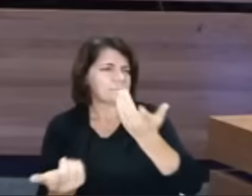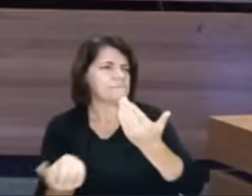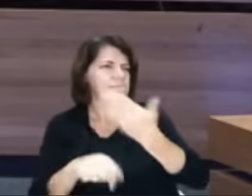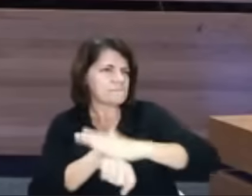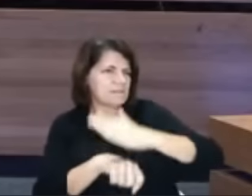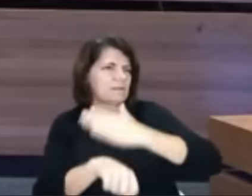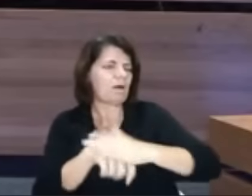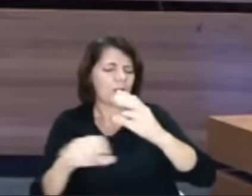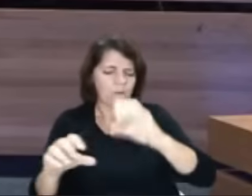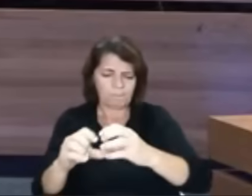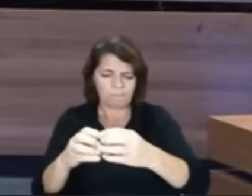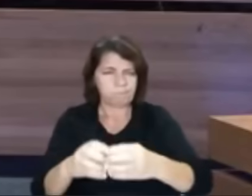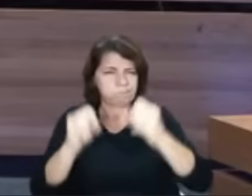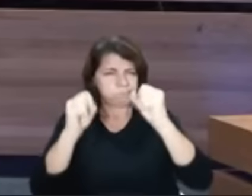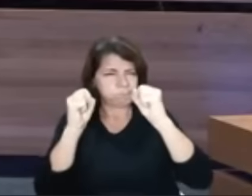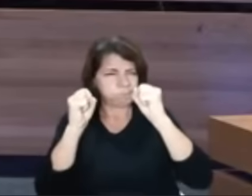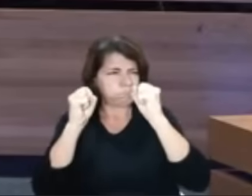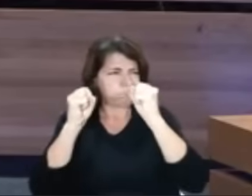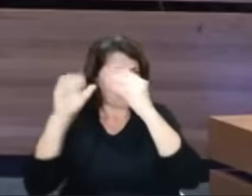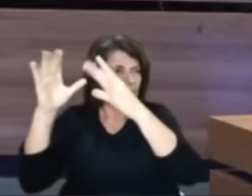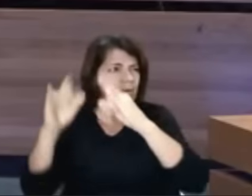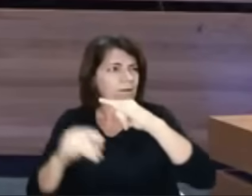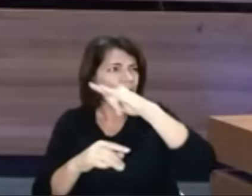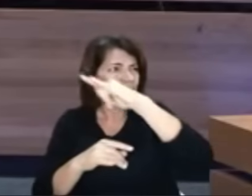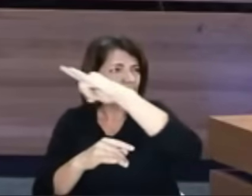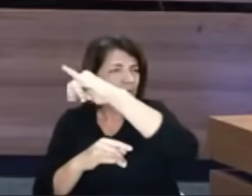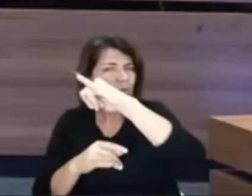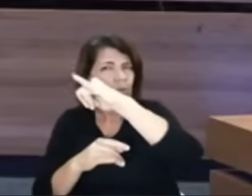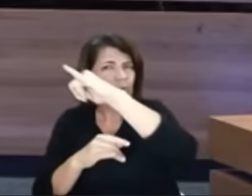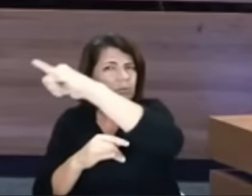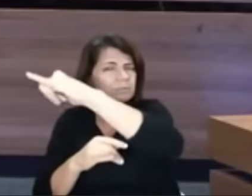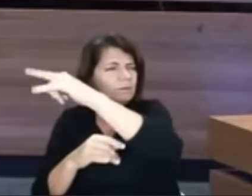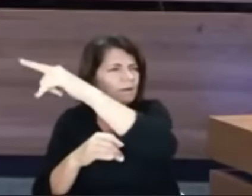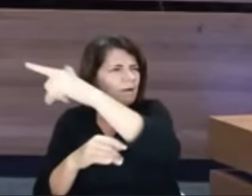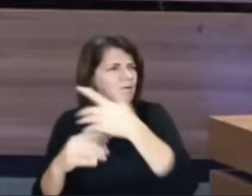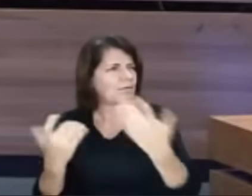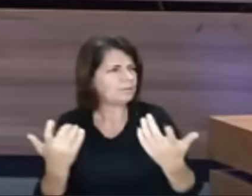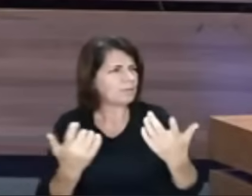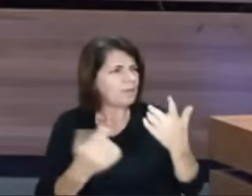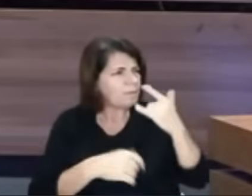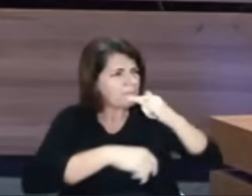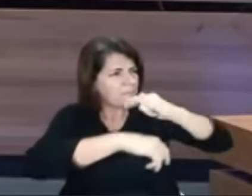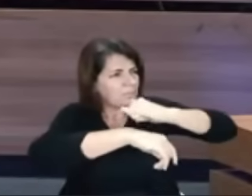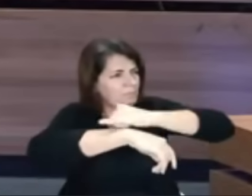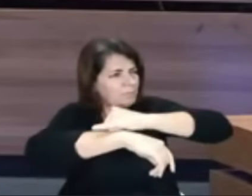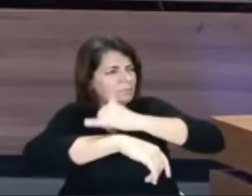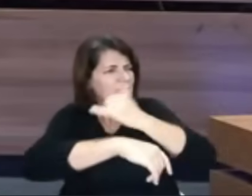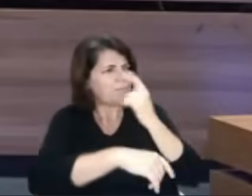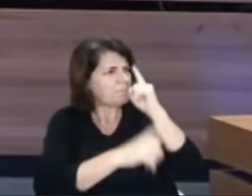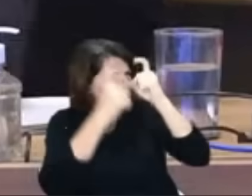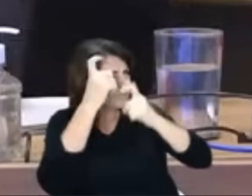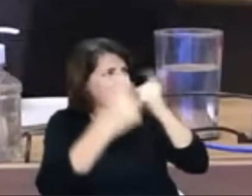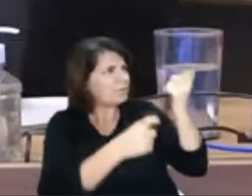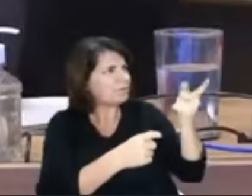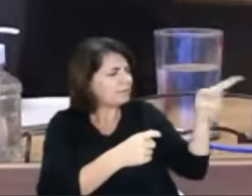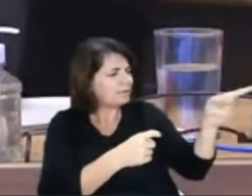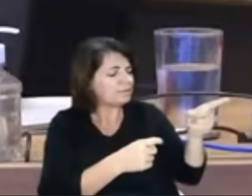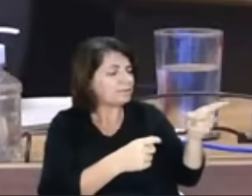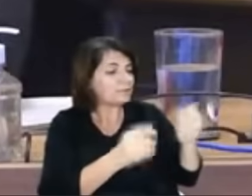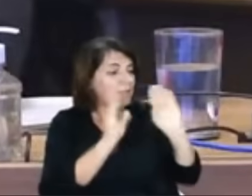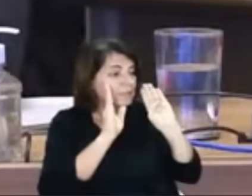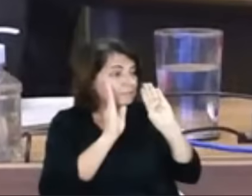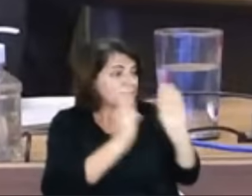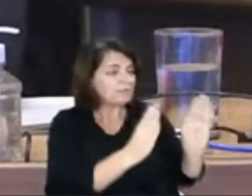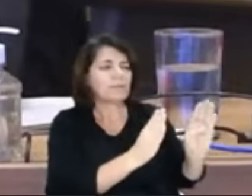bomba no aeroporto de ocorreu lá o senhor não acha que isso era uma questão que o gabinete de segurança institucional por mais que não fosse o atribuição direta tivesse que